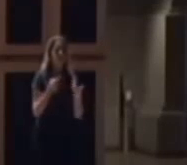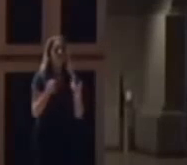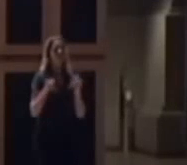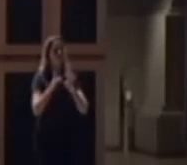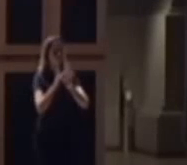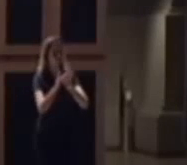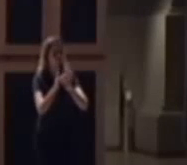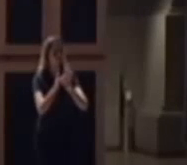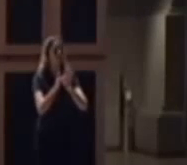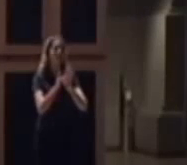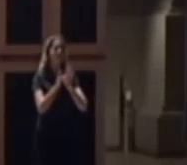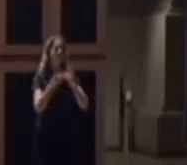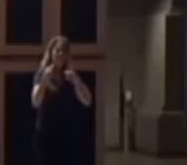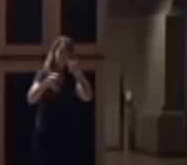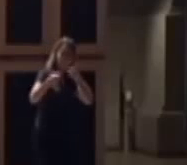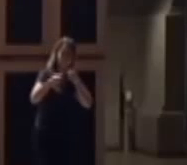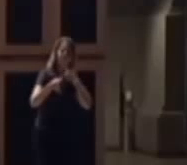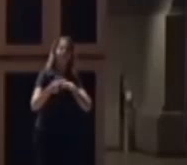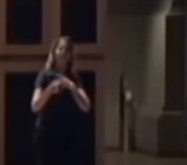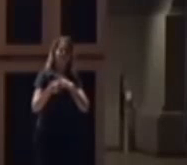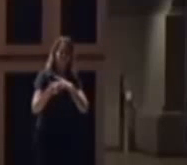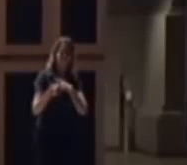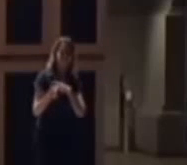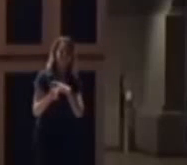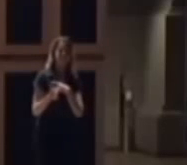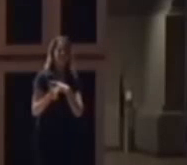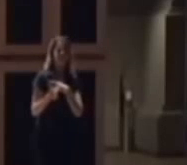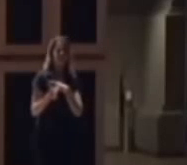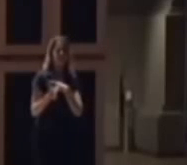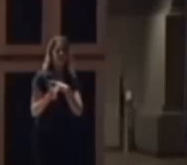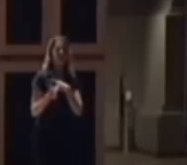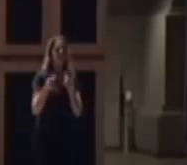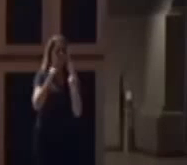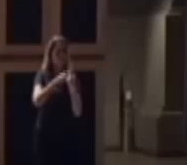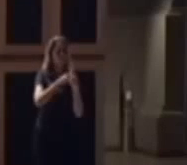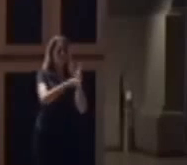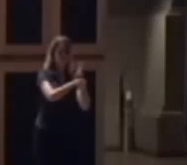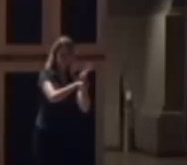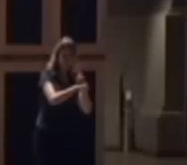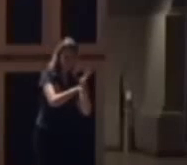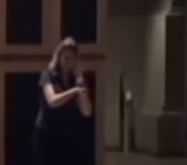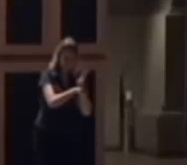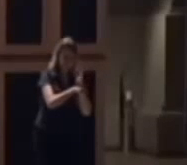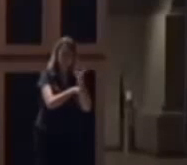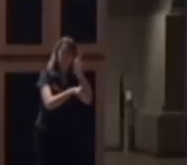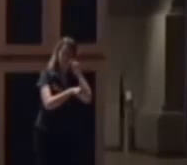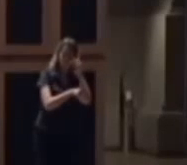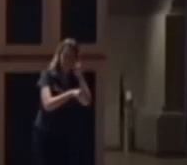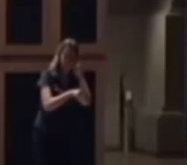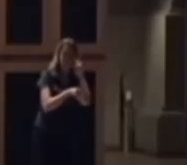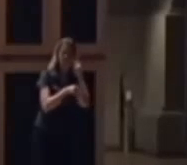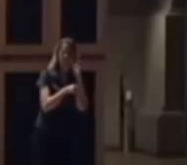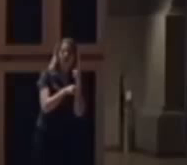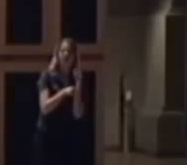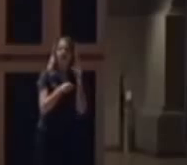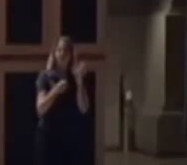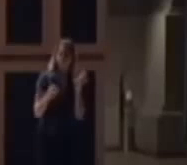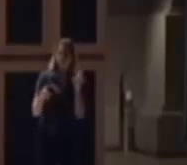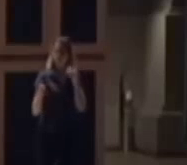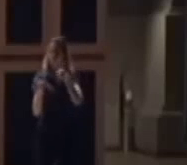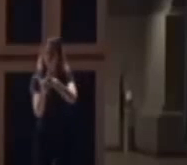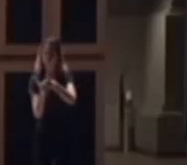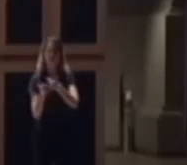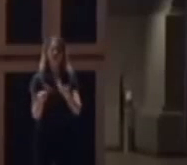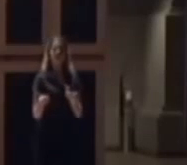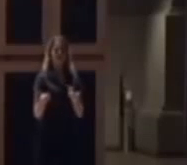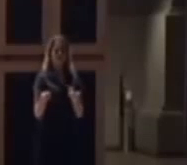acompanhada por uma comissão de avaliação. Então, nós temos essa comissão supervisora, que faz esse contato diário, que é a proximidade, e nós